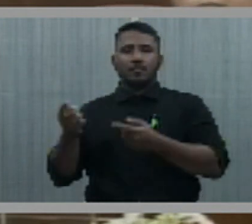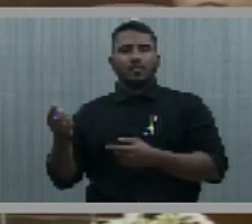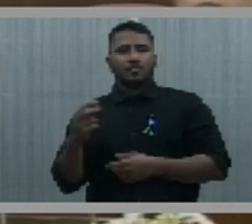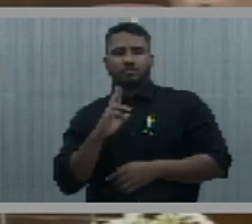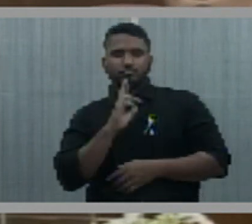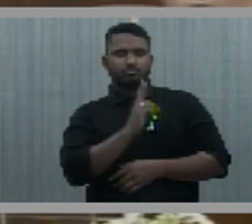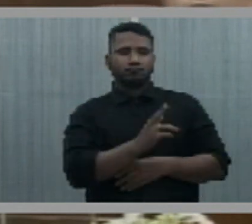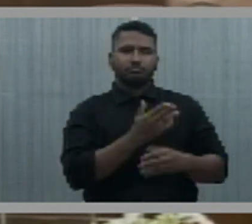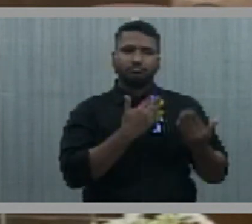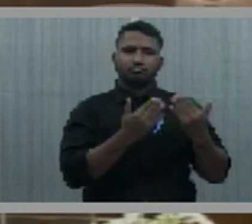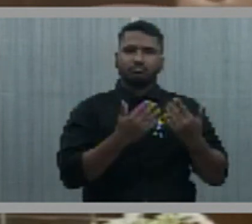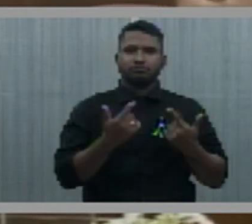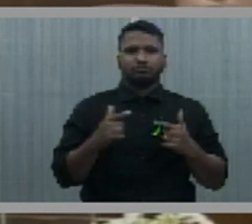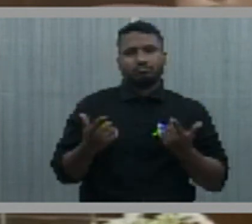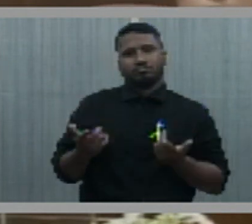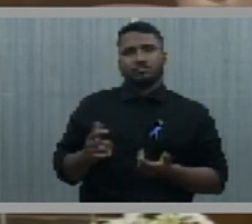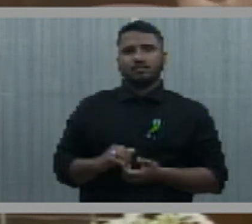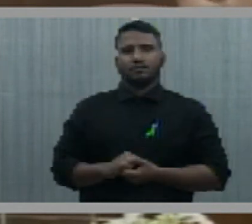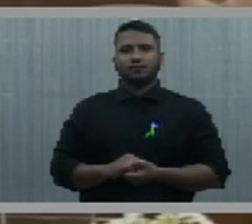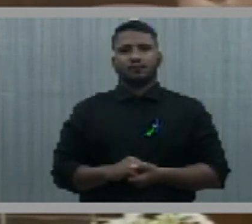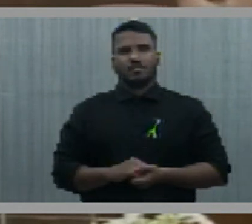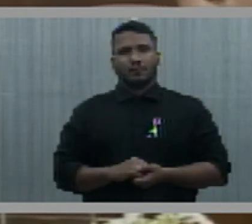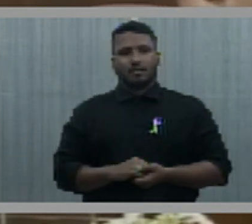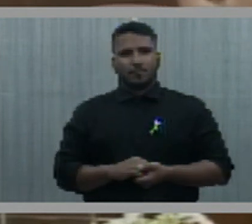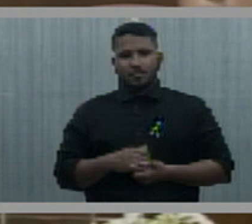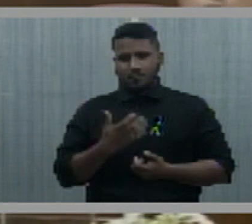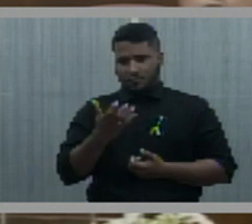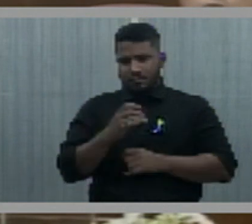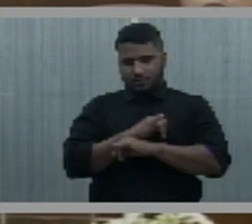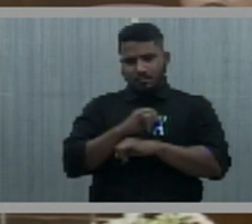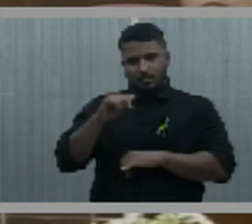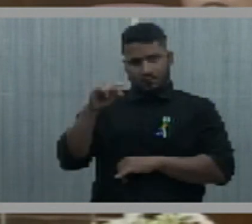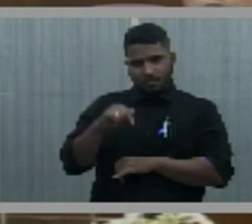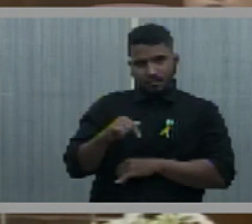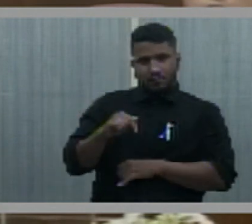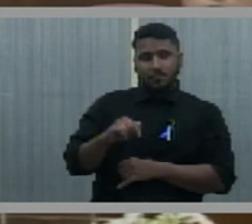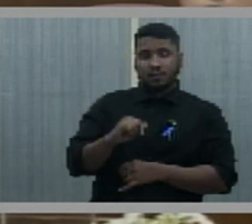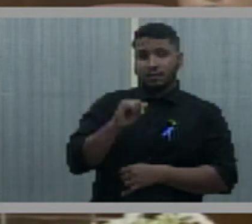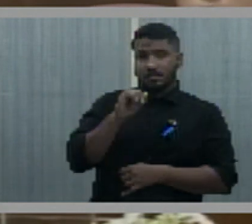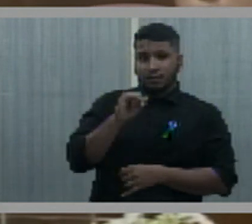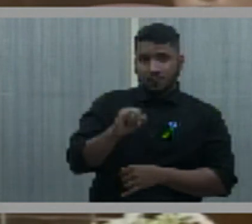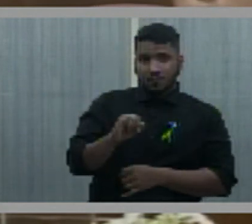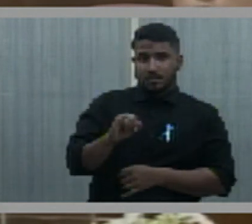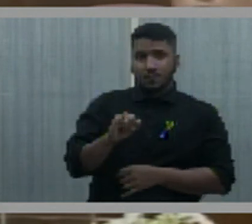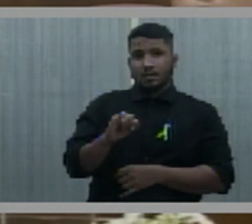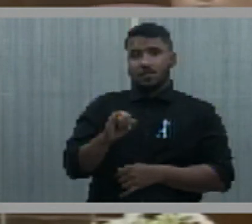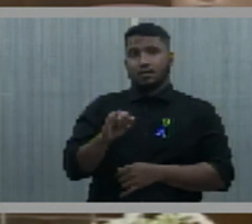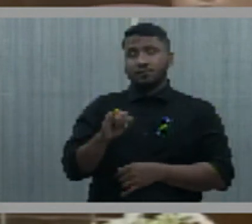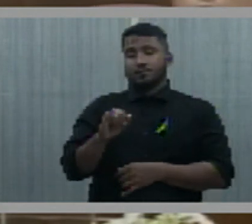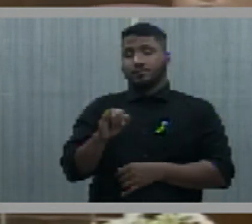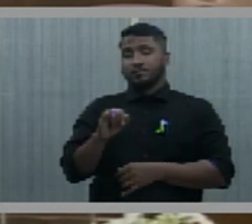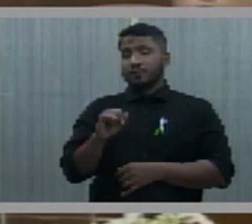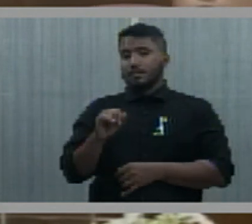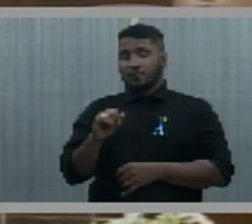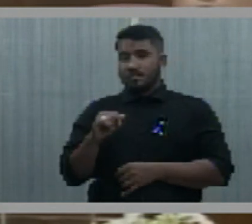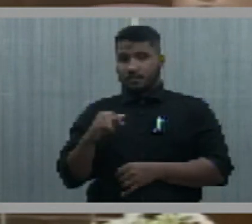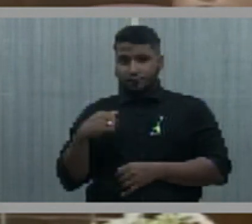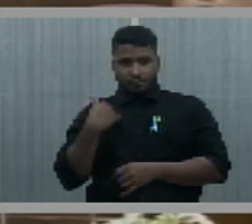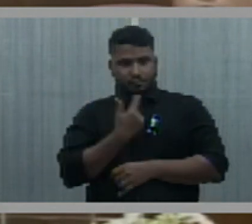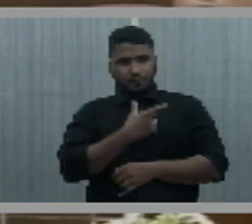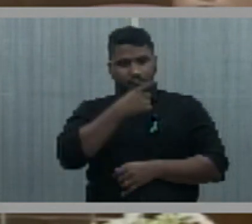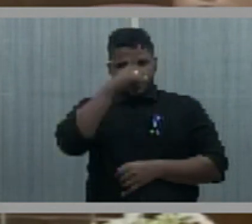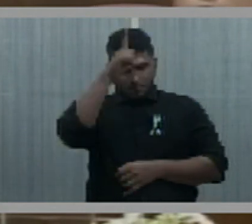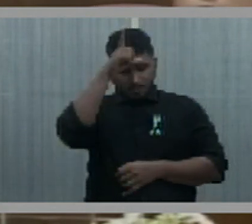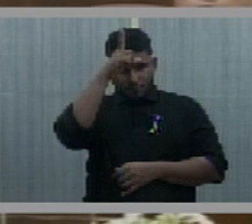um diálogo frutífero. E recordo aqui, se não fosse os esforços de nossas lideranças